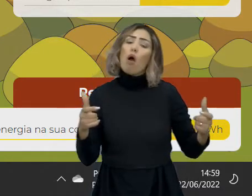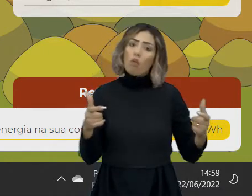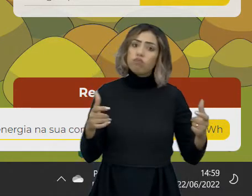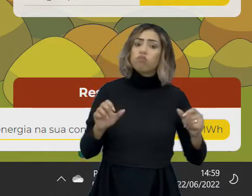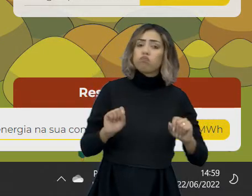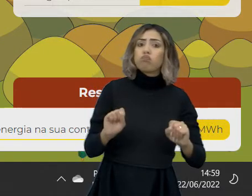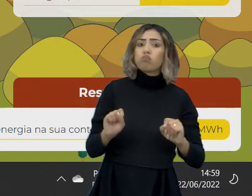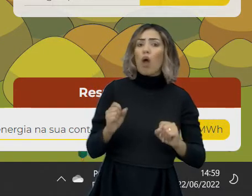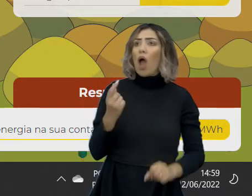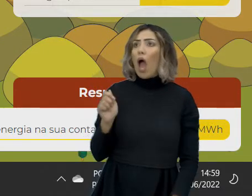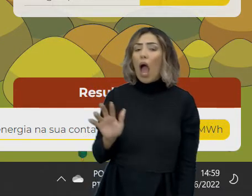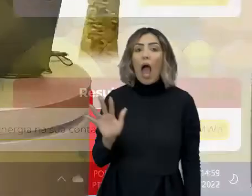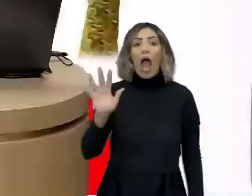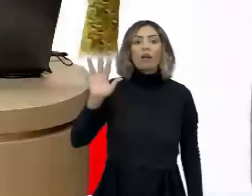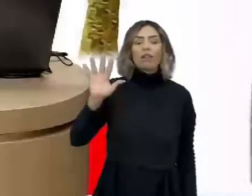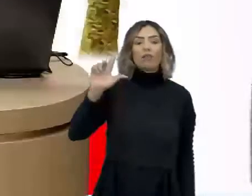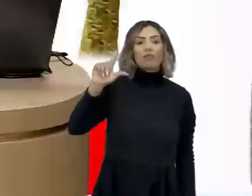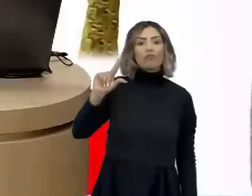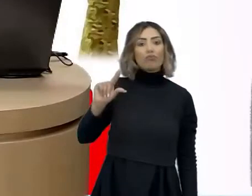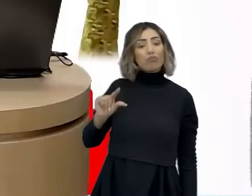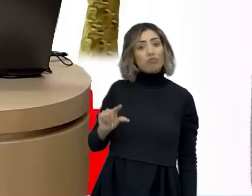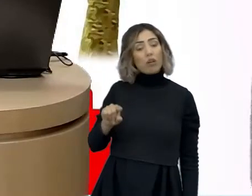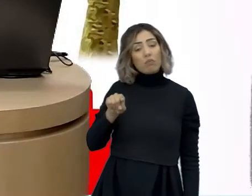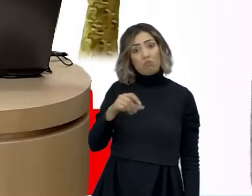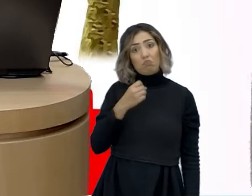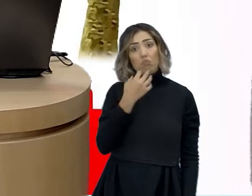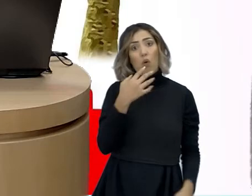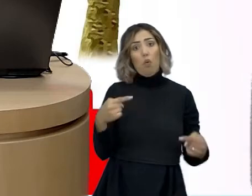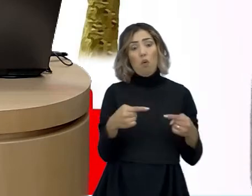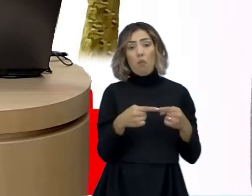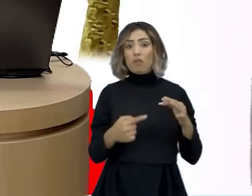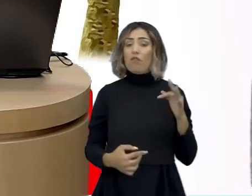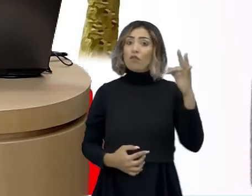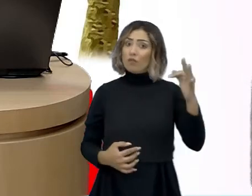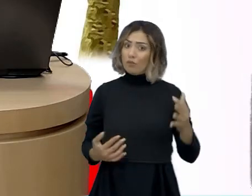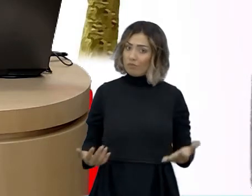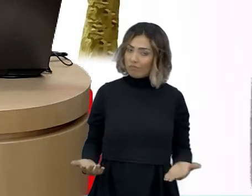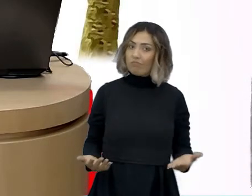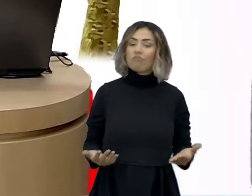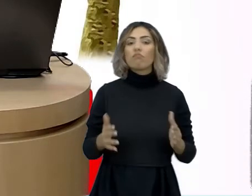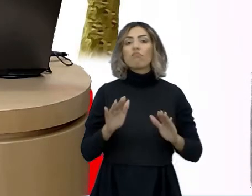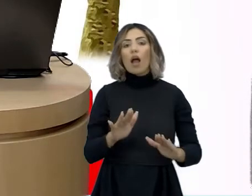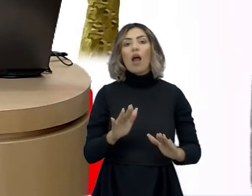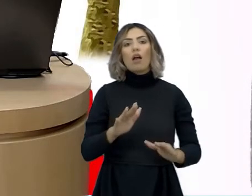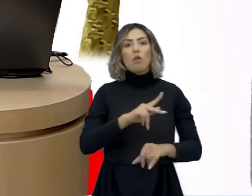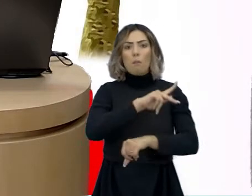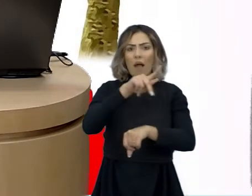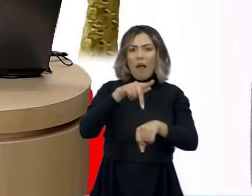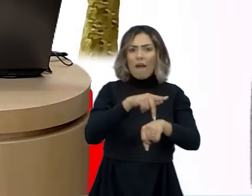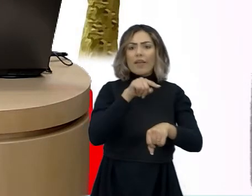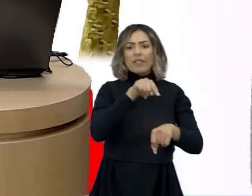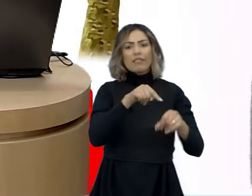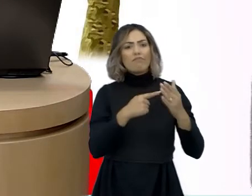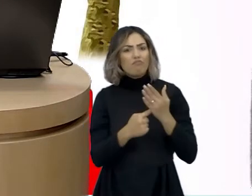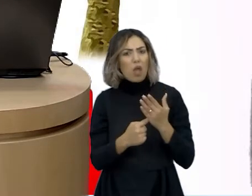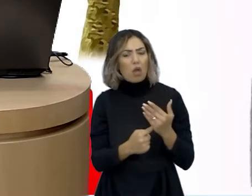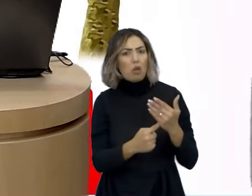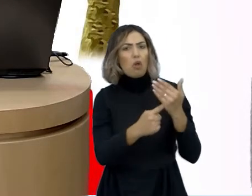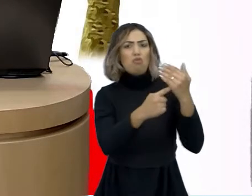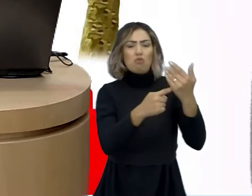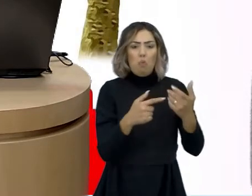mais barata. E é uma boa coisa para o futuro. Exato. Mas é bom ter, né? Se o país é tecnológico, ele quer